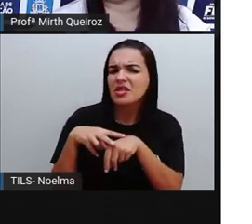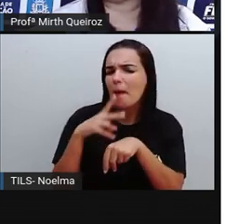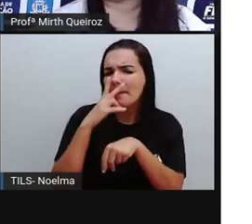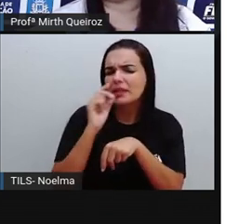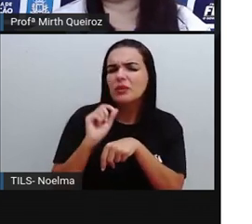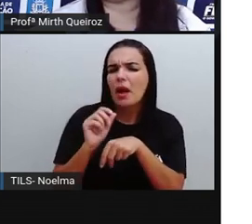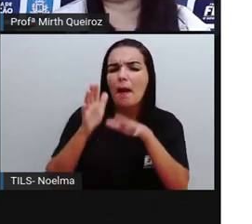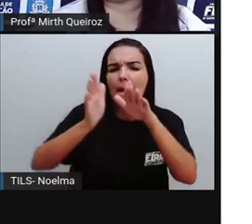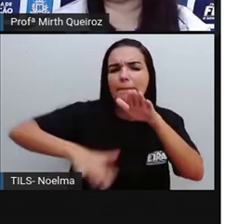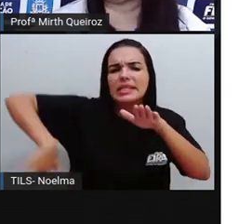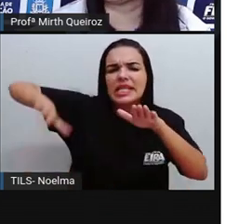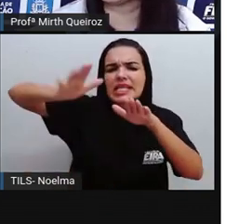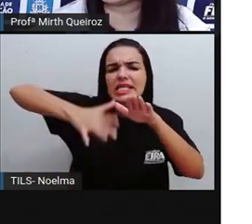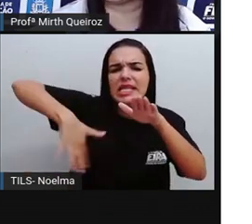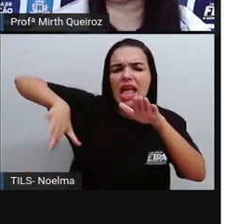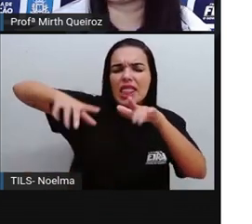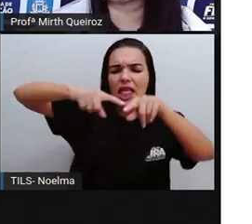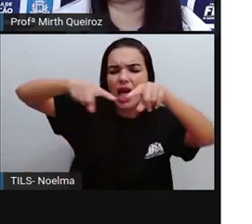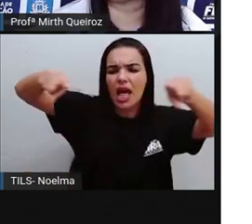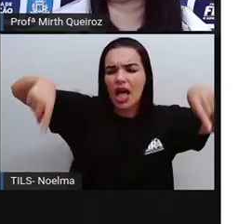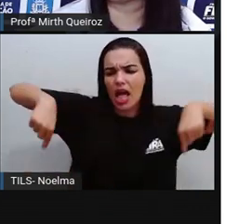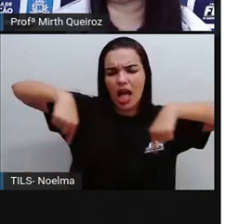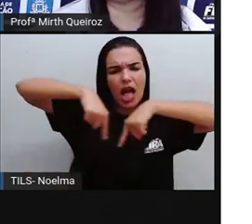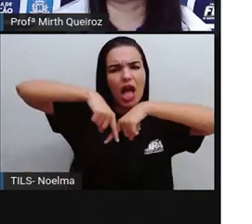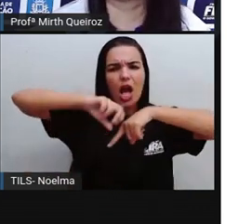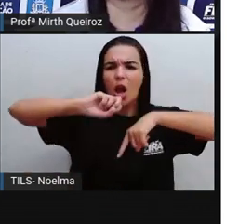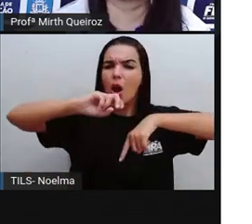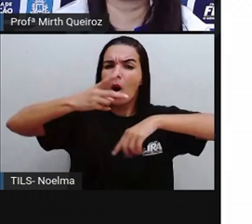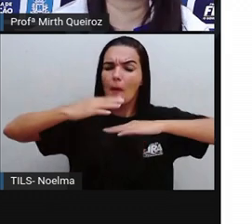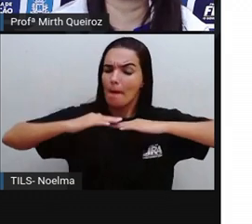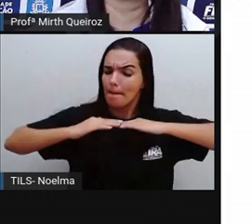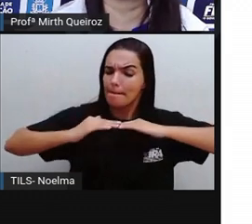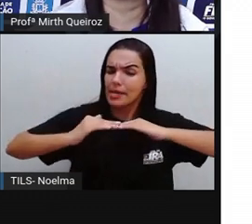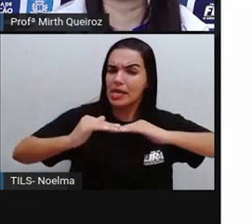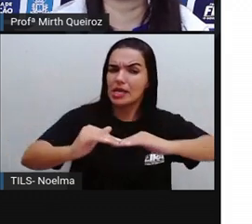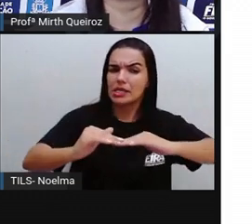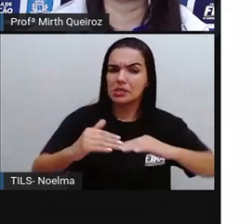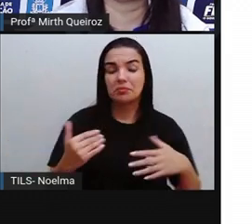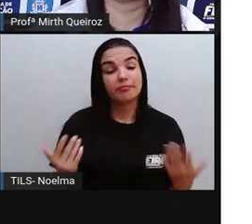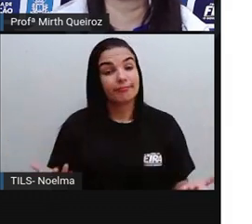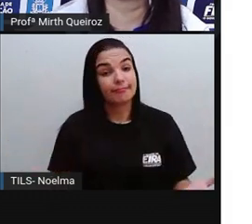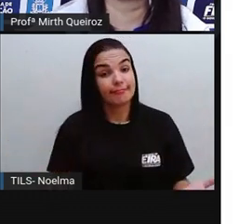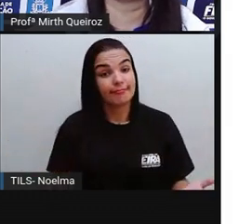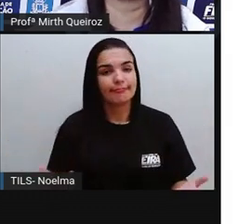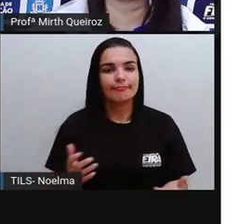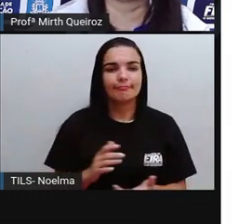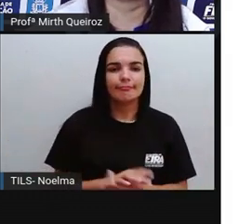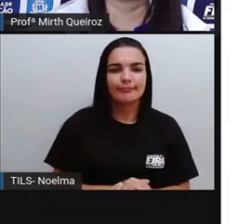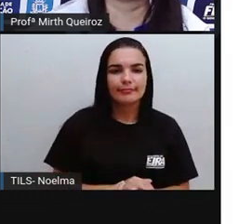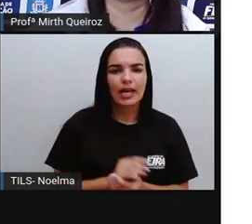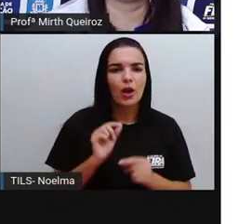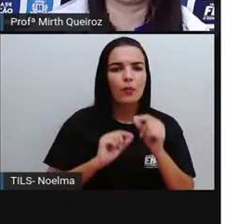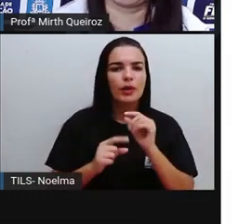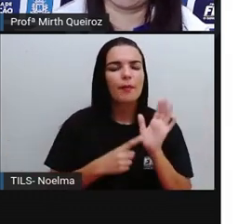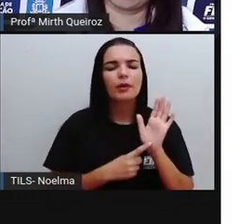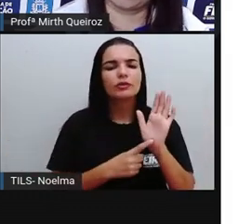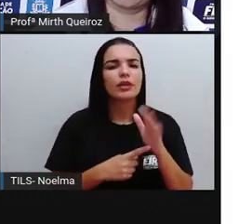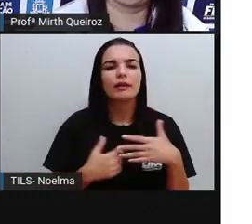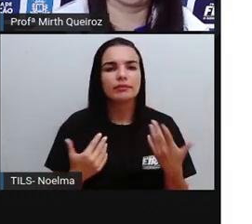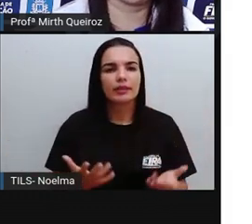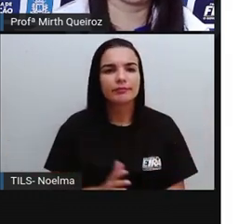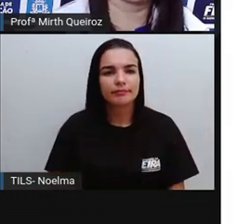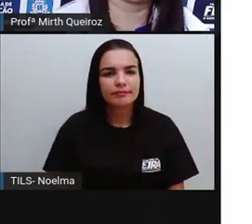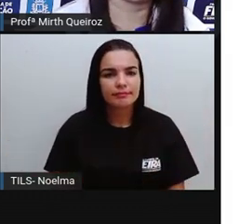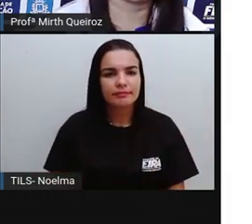isso aí poderia ser uma piscina ou é um piso? O que será que ele quis representar aí com isso?